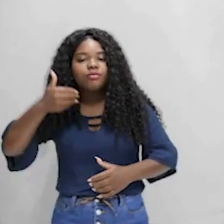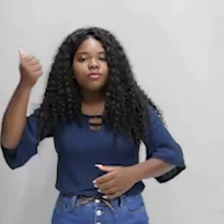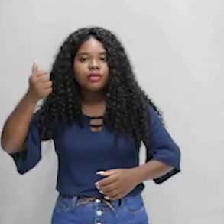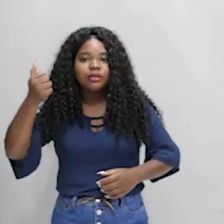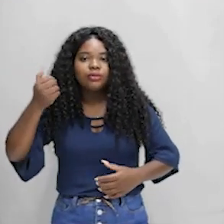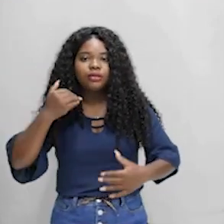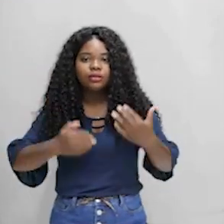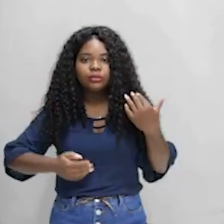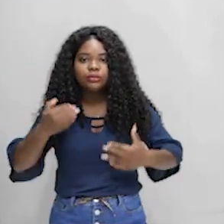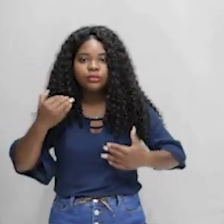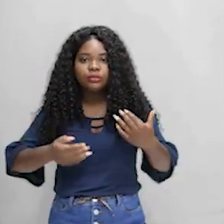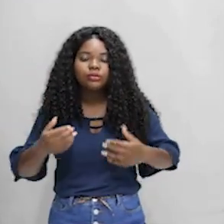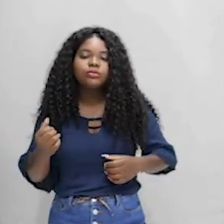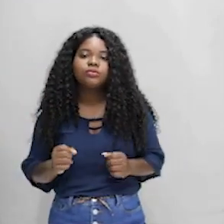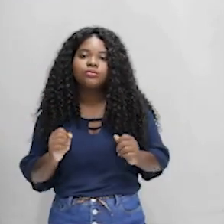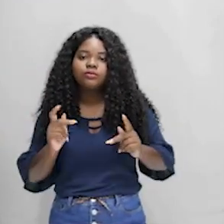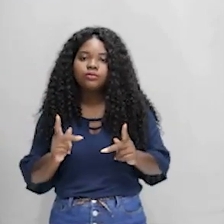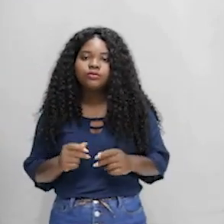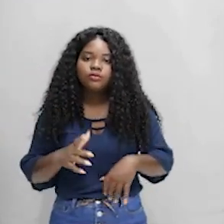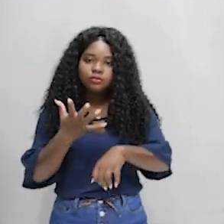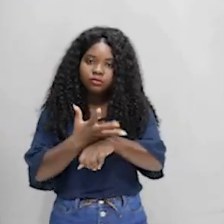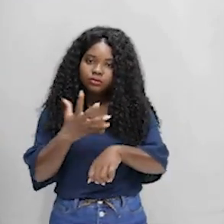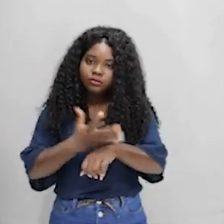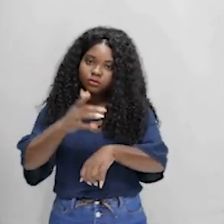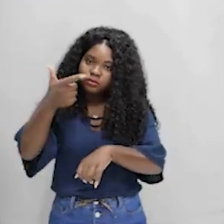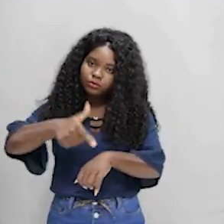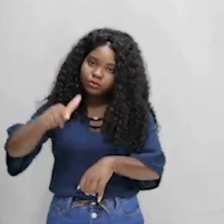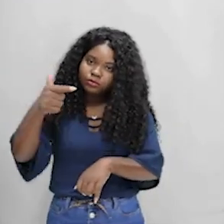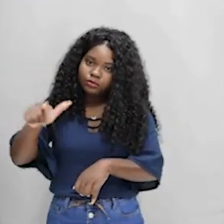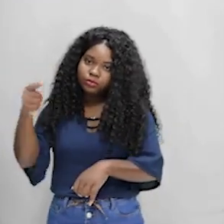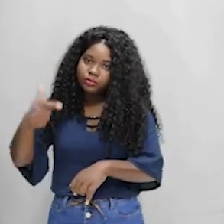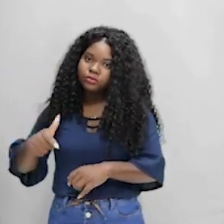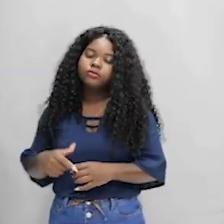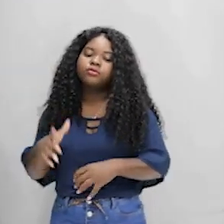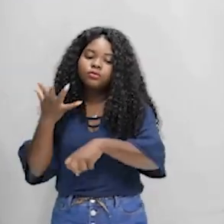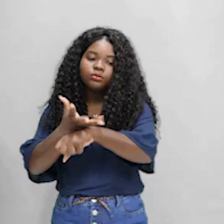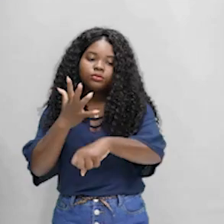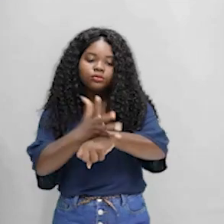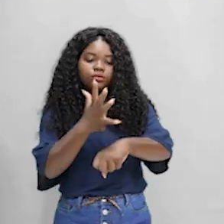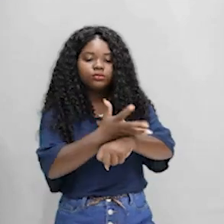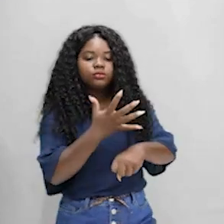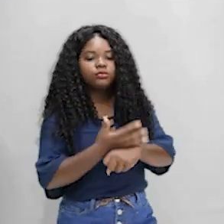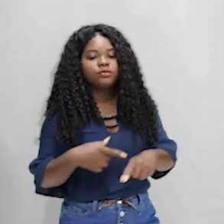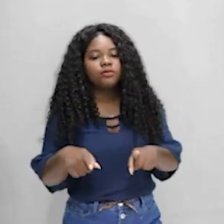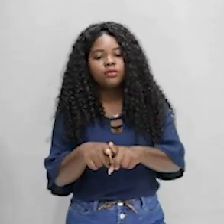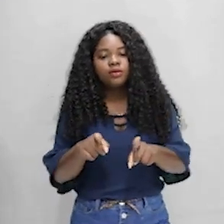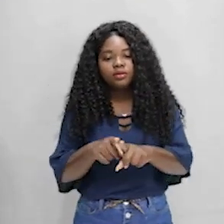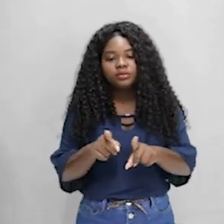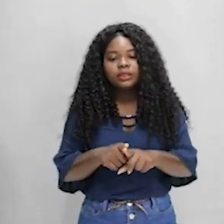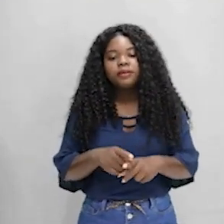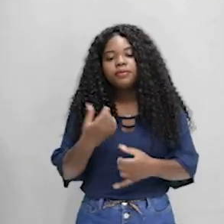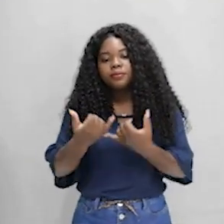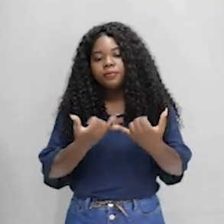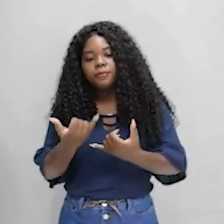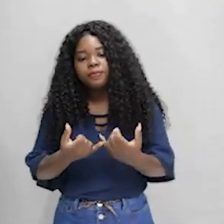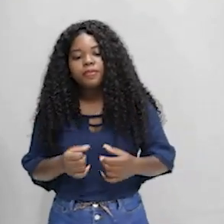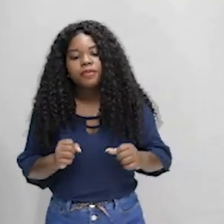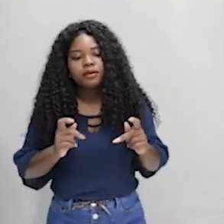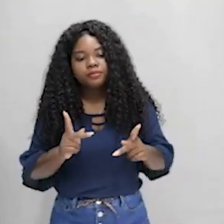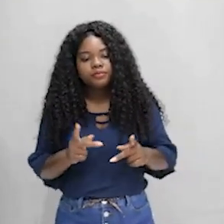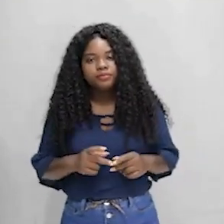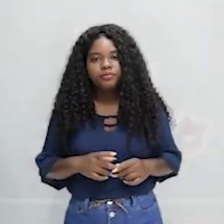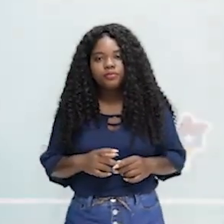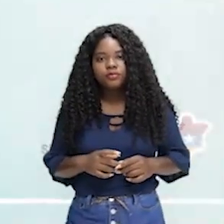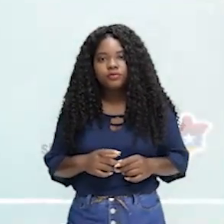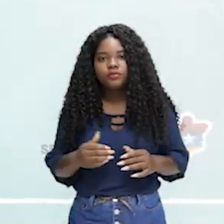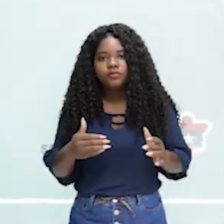obviamente, cada vez mais as suas capacidades quando ele vai repetindo, quando ele entra numa rotina de treinos e de jogos, aquele ritmo de jogo.